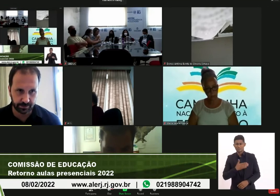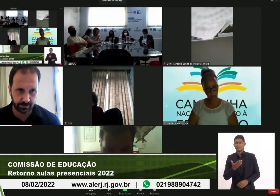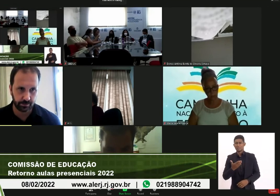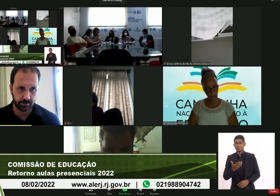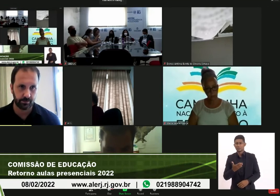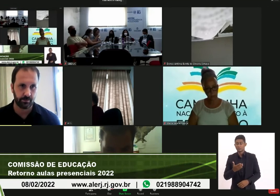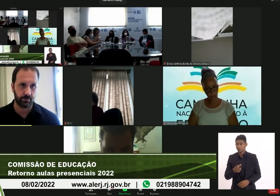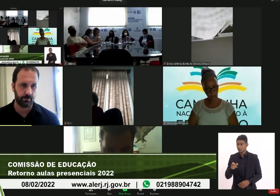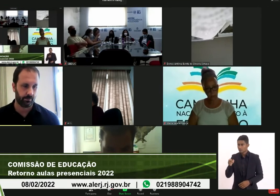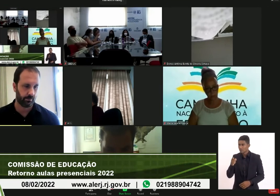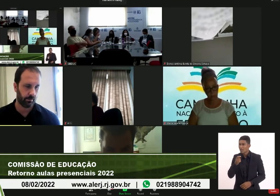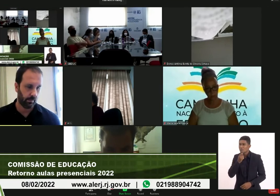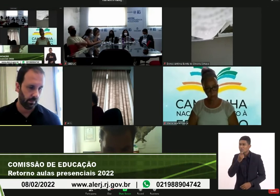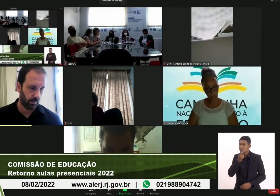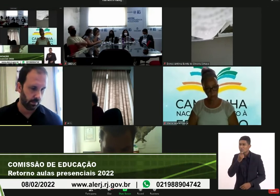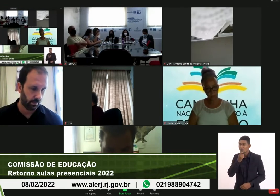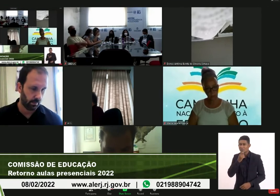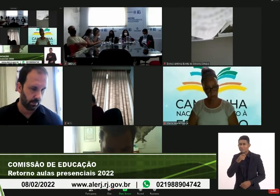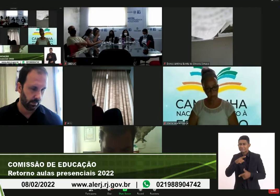falhando.